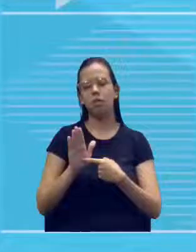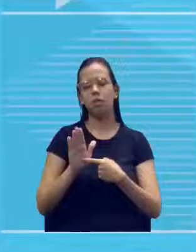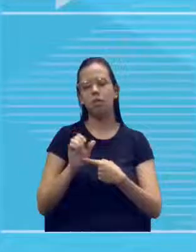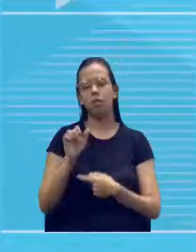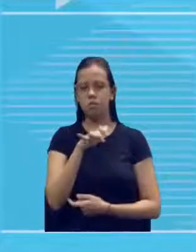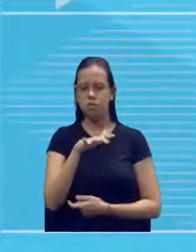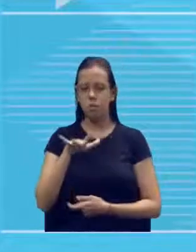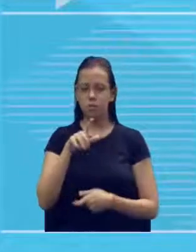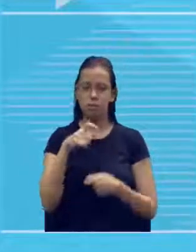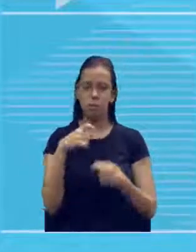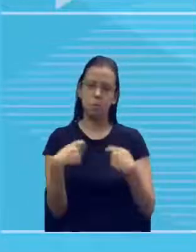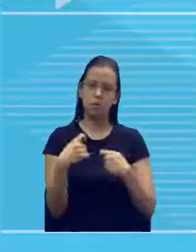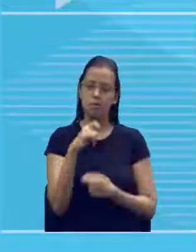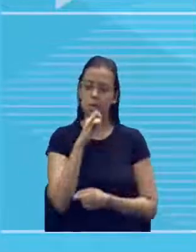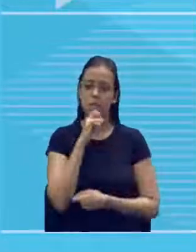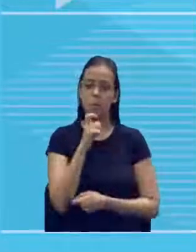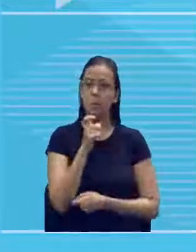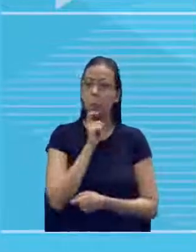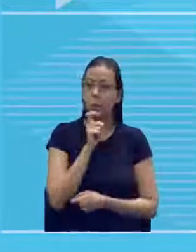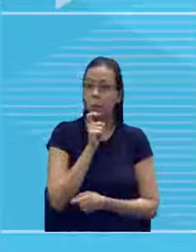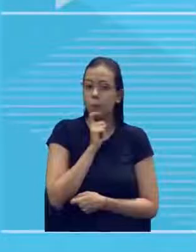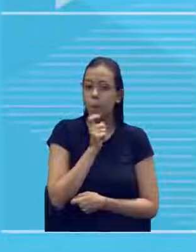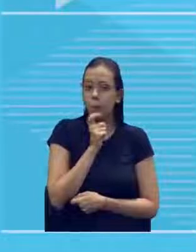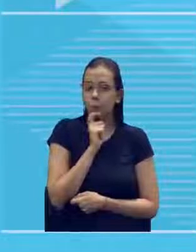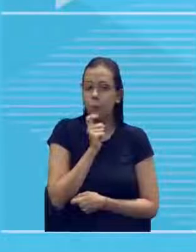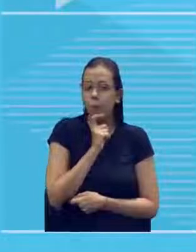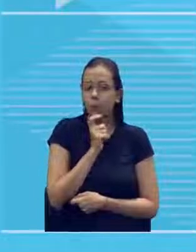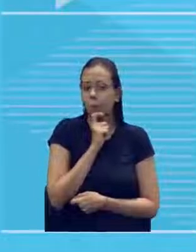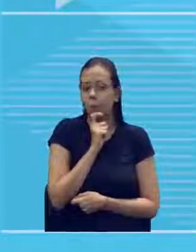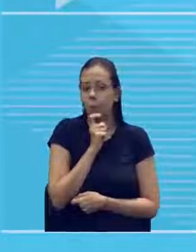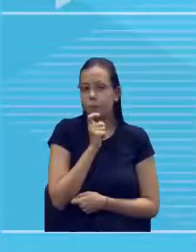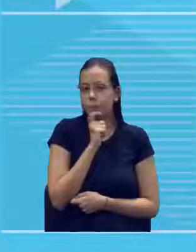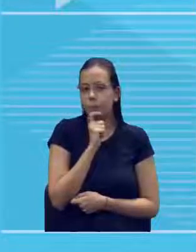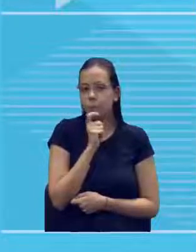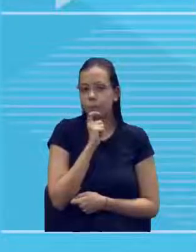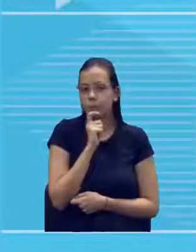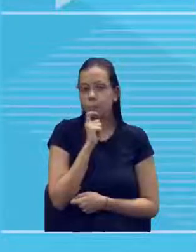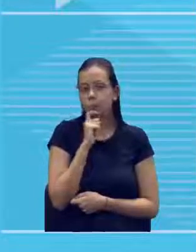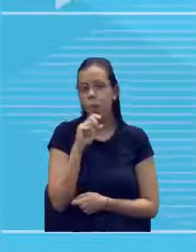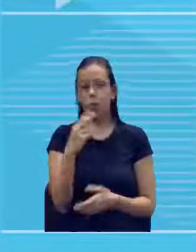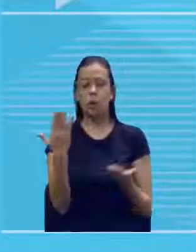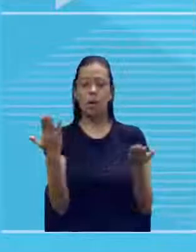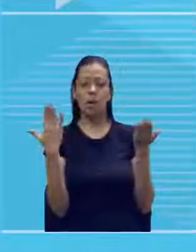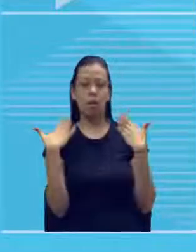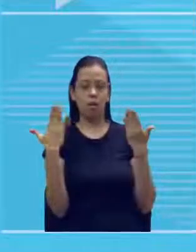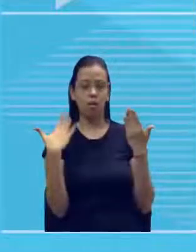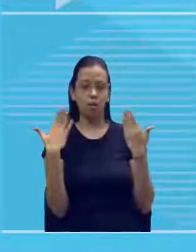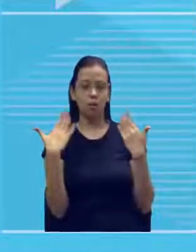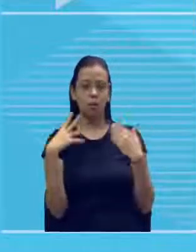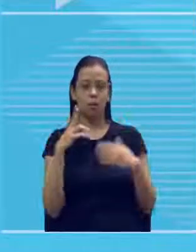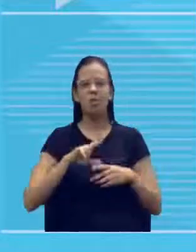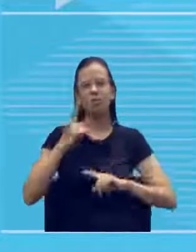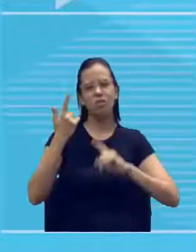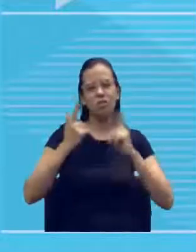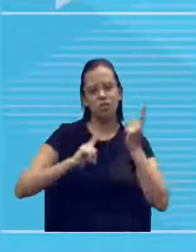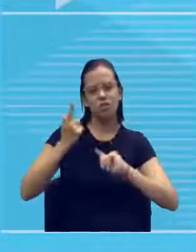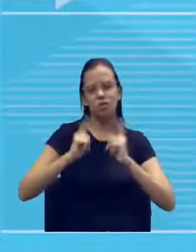eles precisavam, né? O frio, né? Talvez, eles diziam, o calor, o que a gente faz quando está com